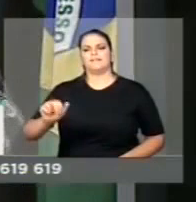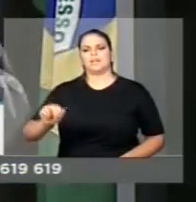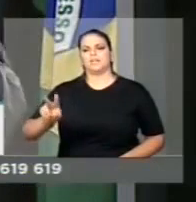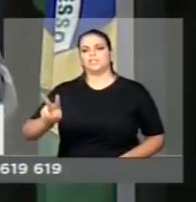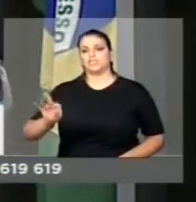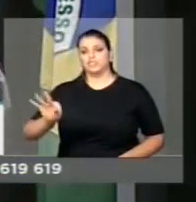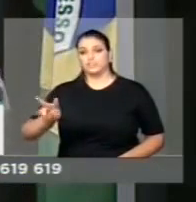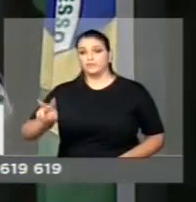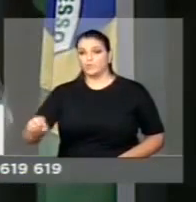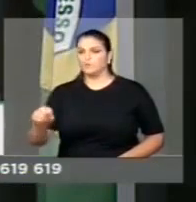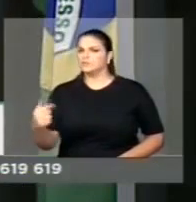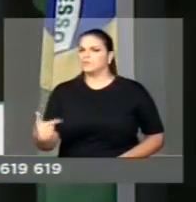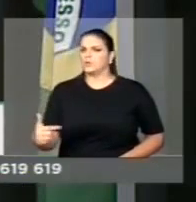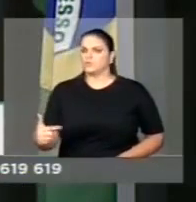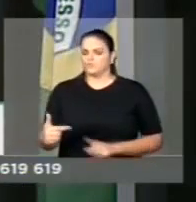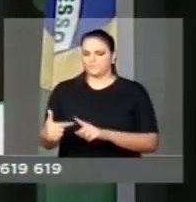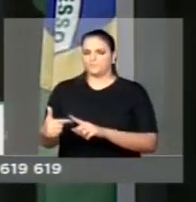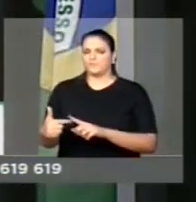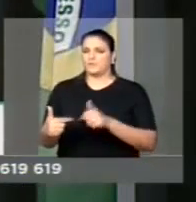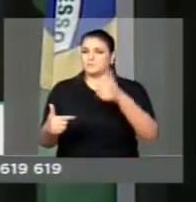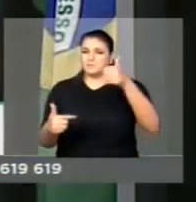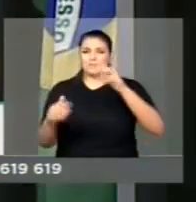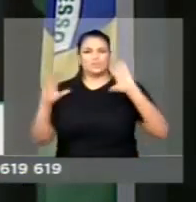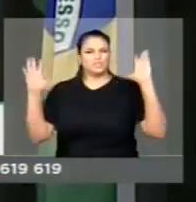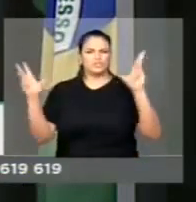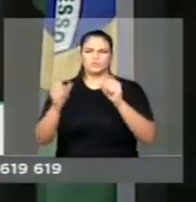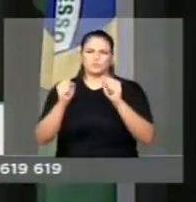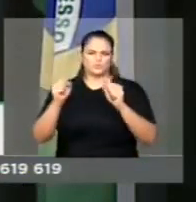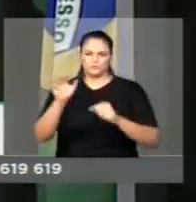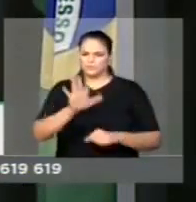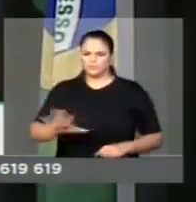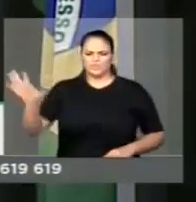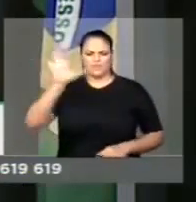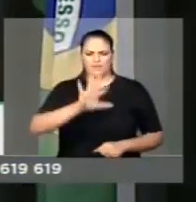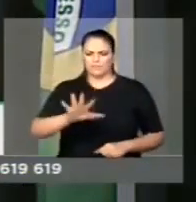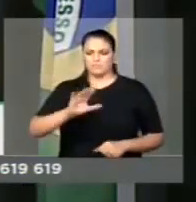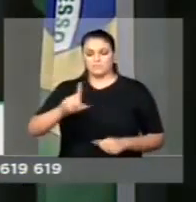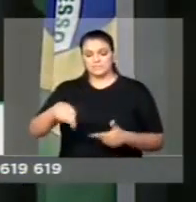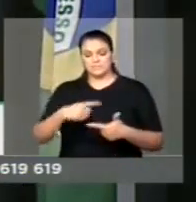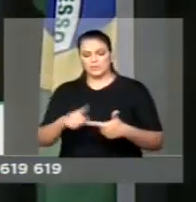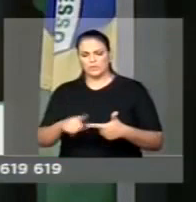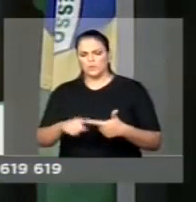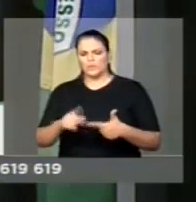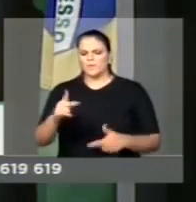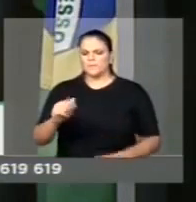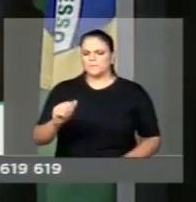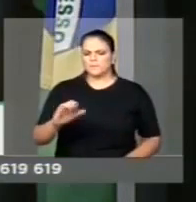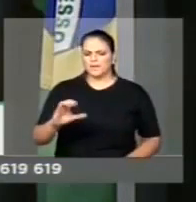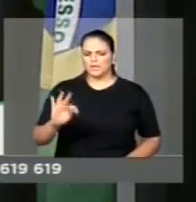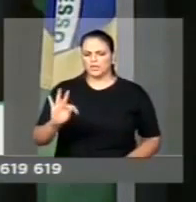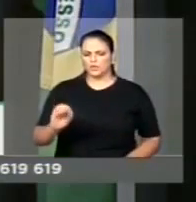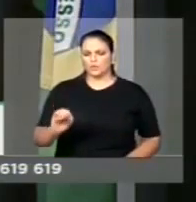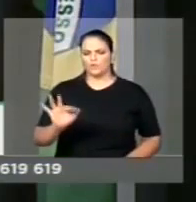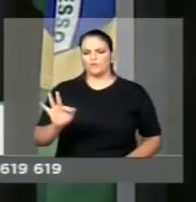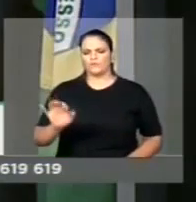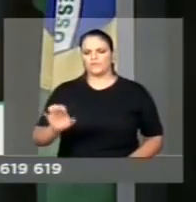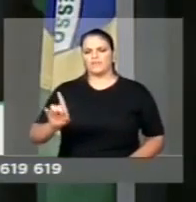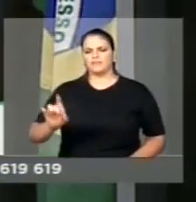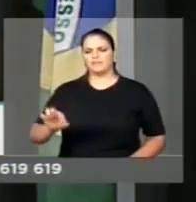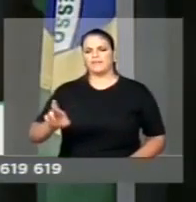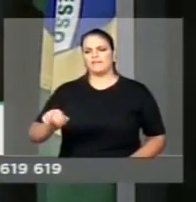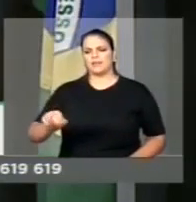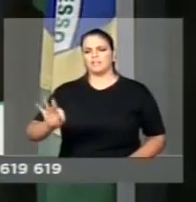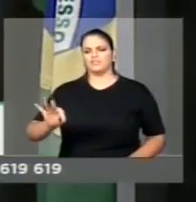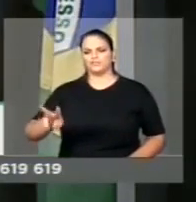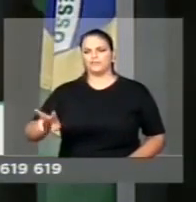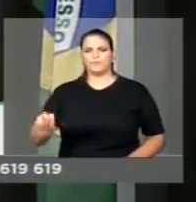pela Reforma. Depois, vamos olhar a questão da federação, baseado num novo modelo de compromisso entre os entes do